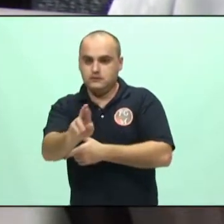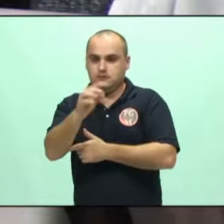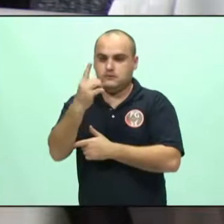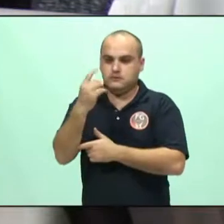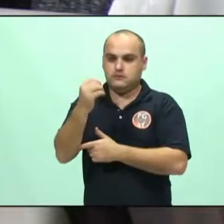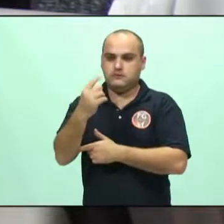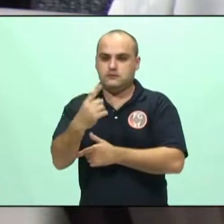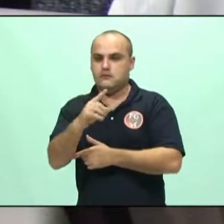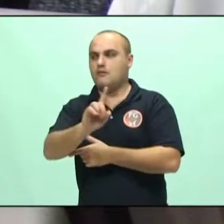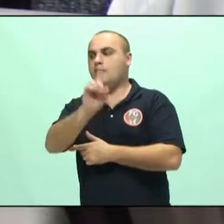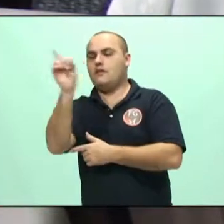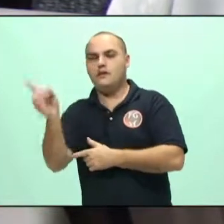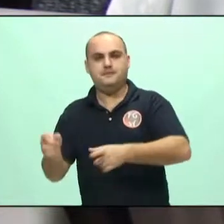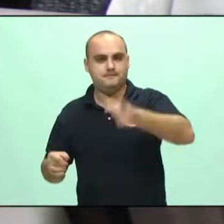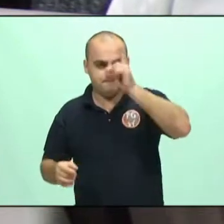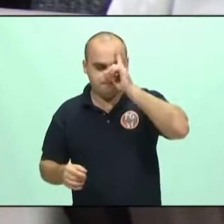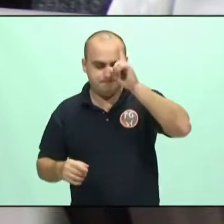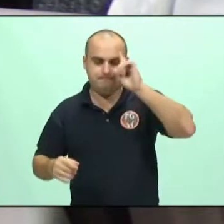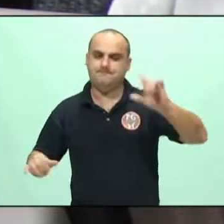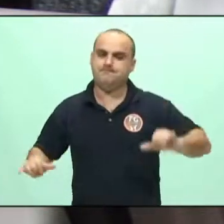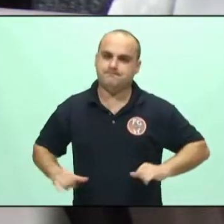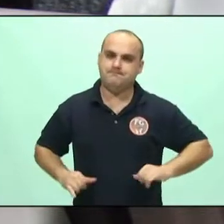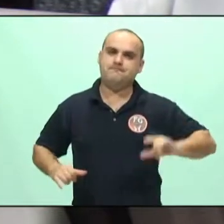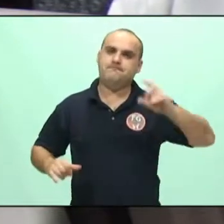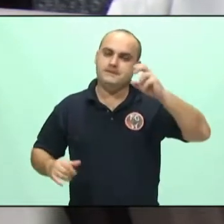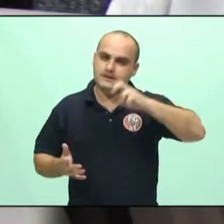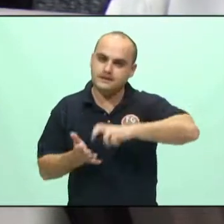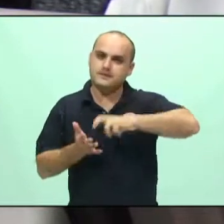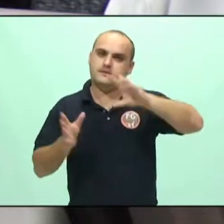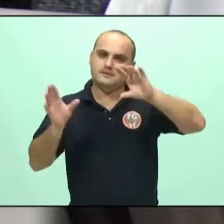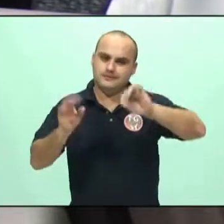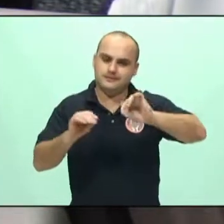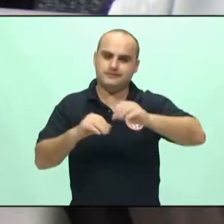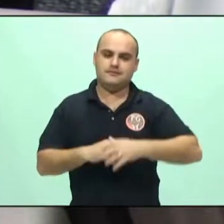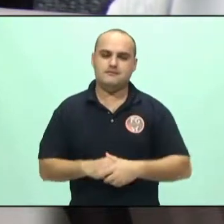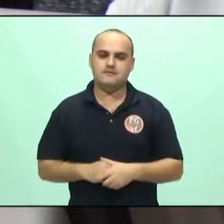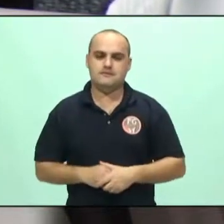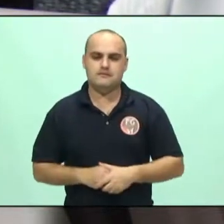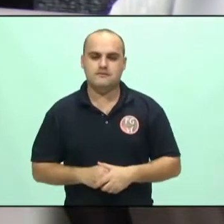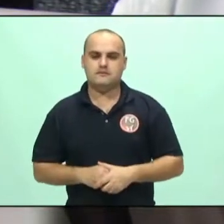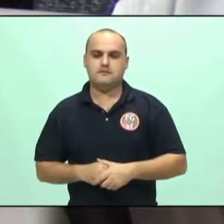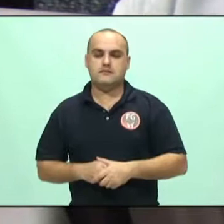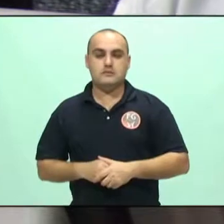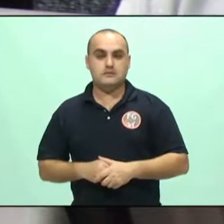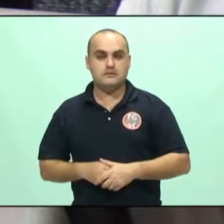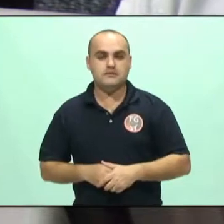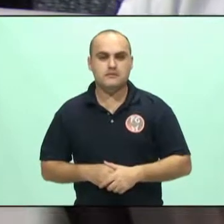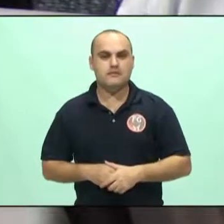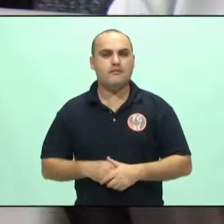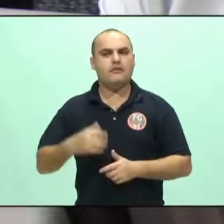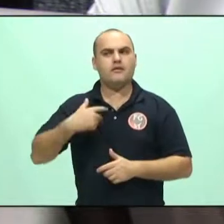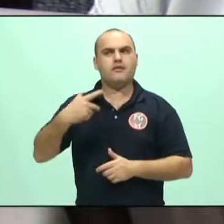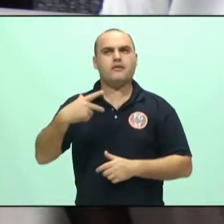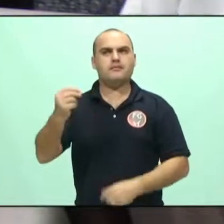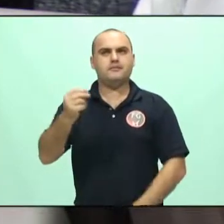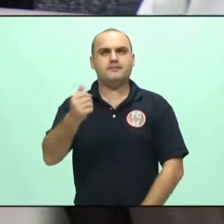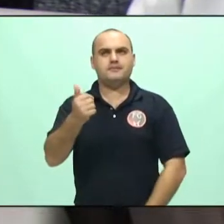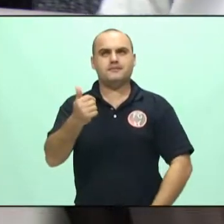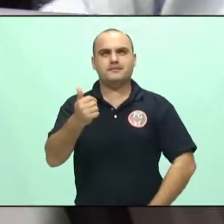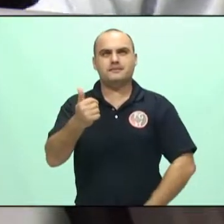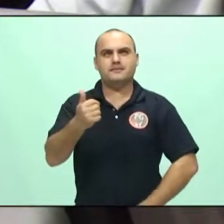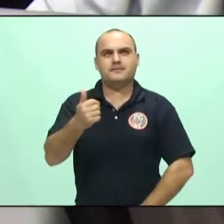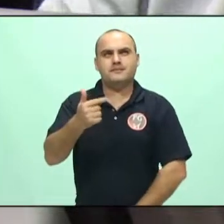todos os dias é de manhã e de noite esses dias tinha uma pregação para fazer em Biguaçu sai 15:47 da noite